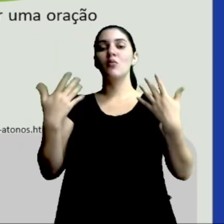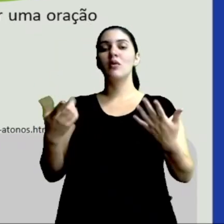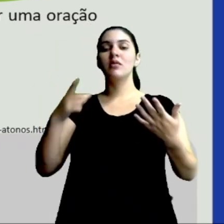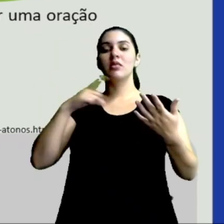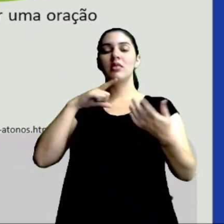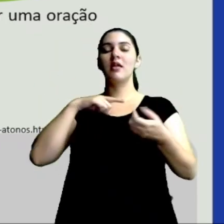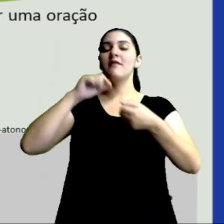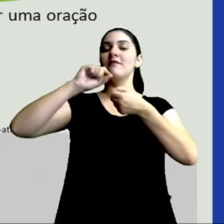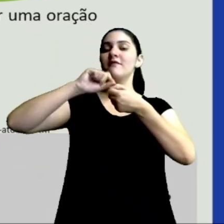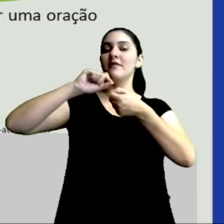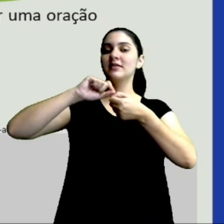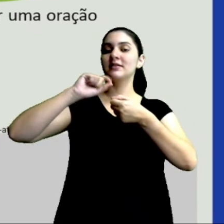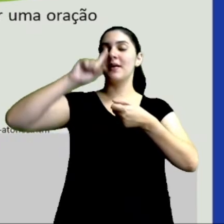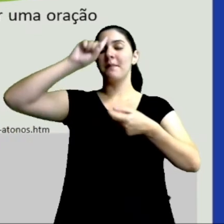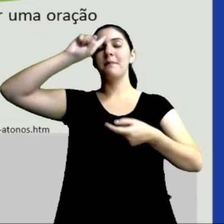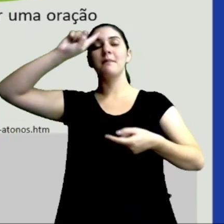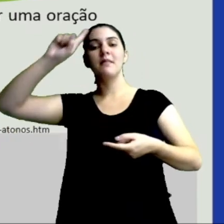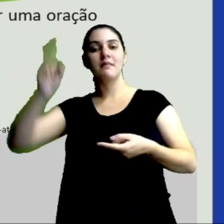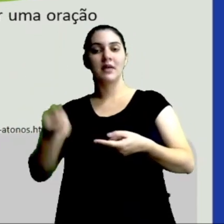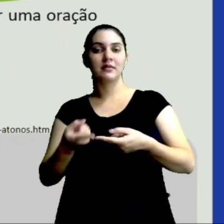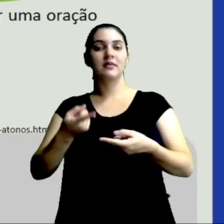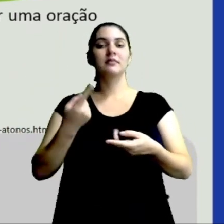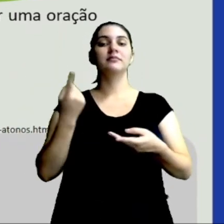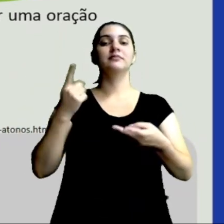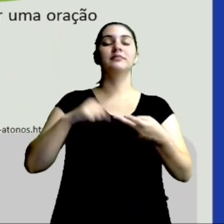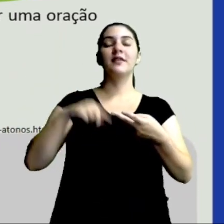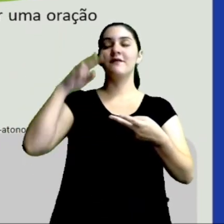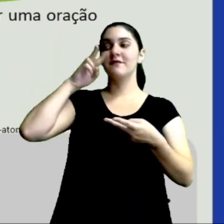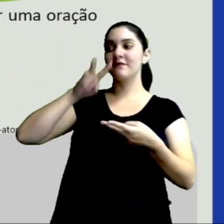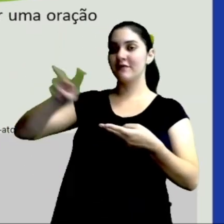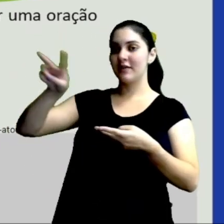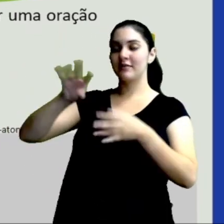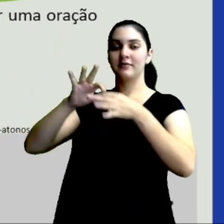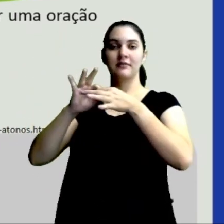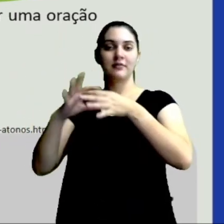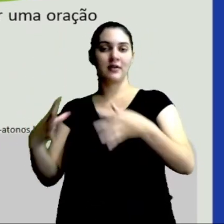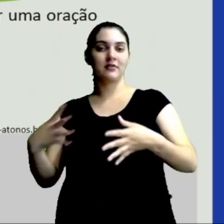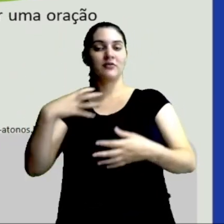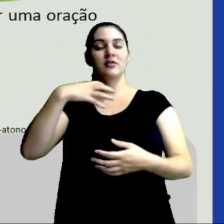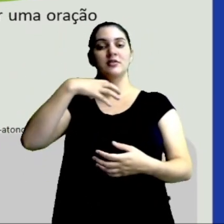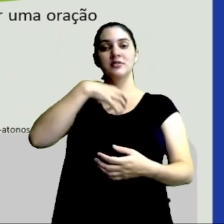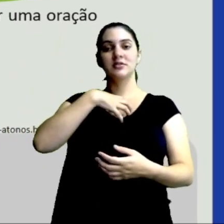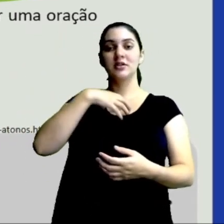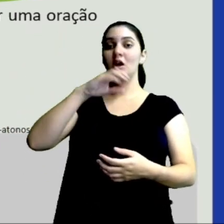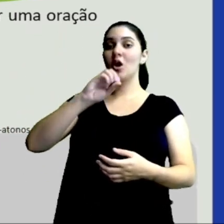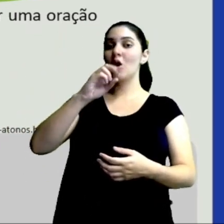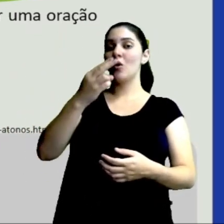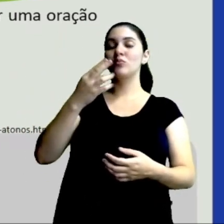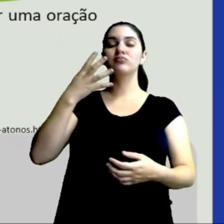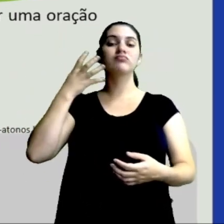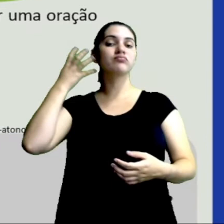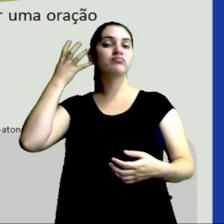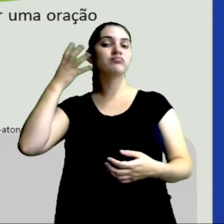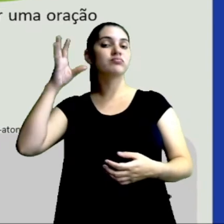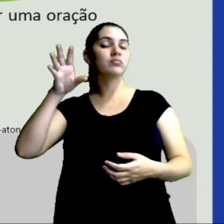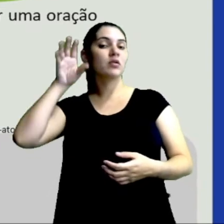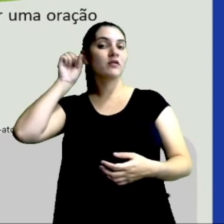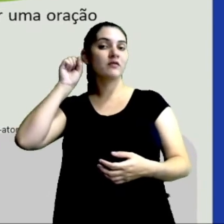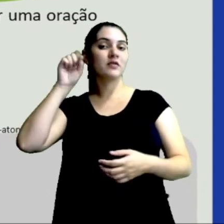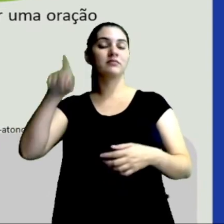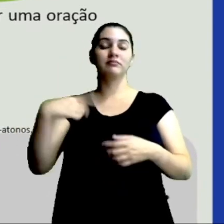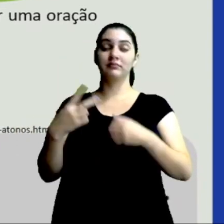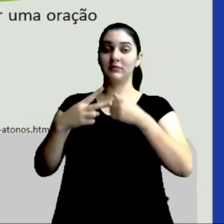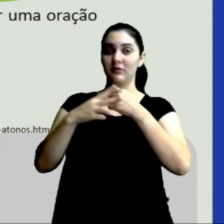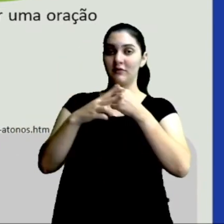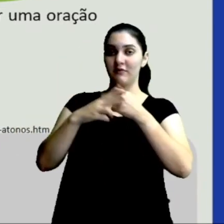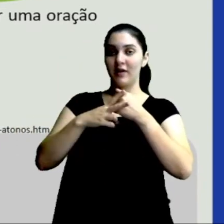fazer, mandar, ver, deixar, sentir ou ouvir for uma oração cujo verbo esteja